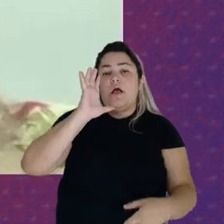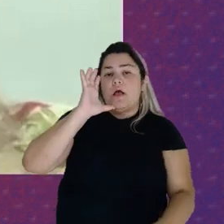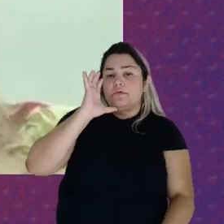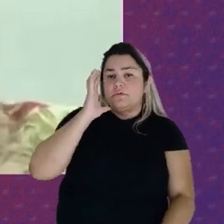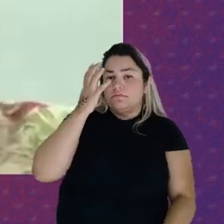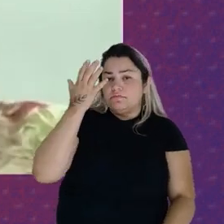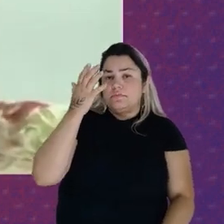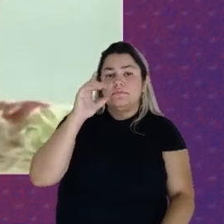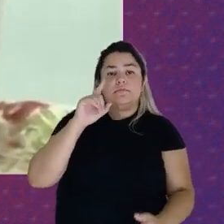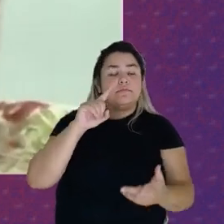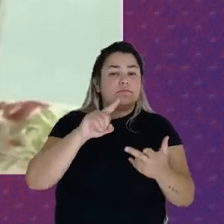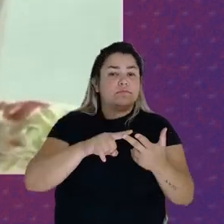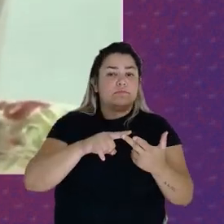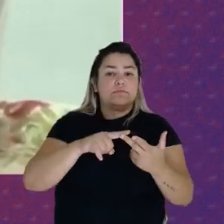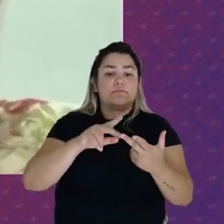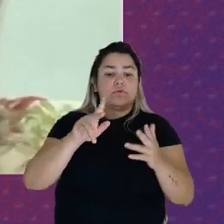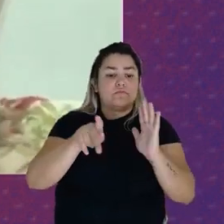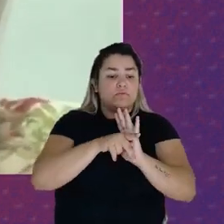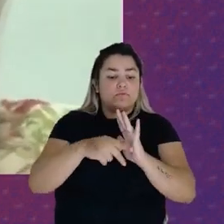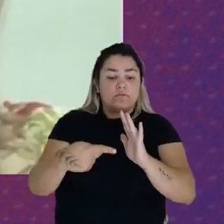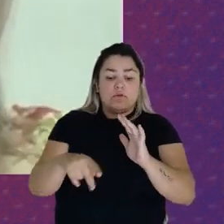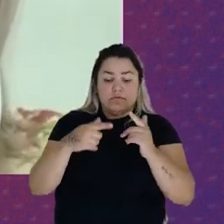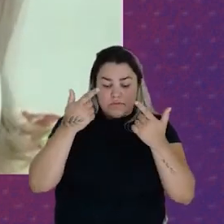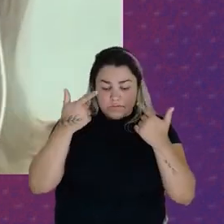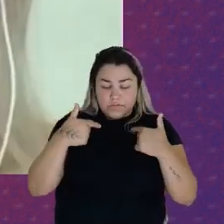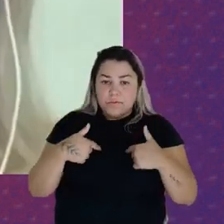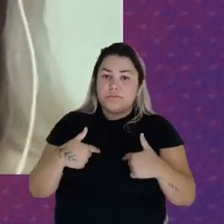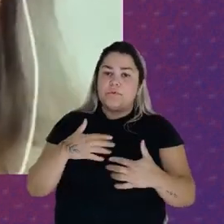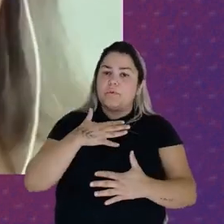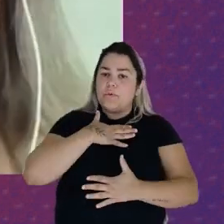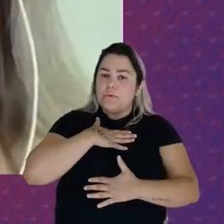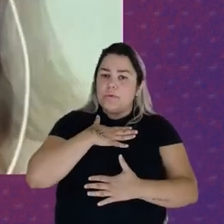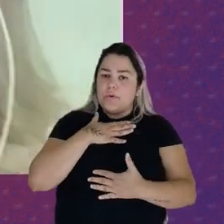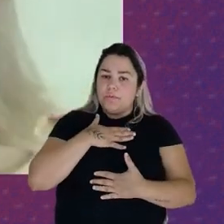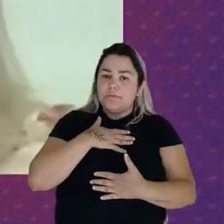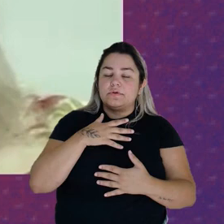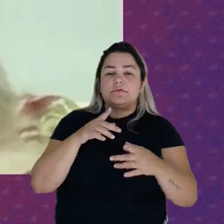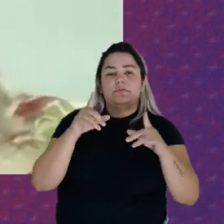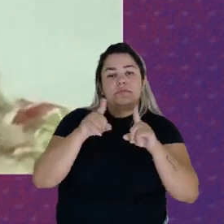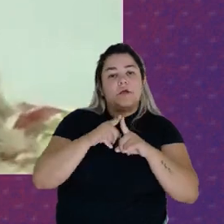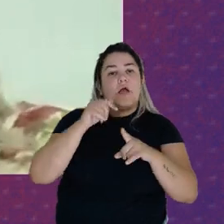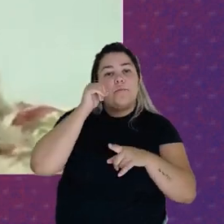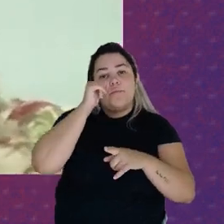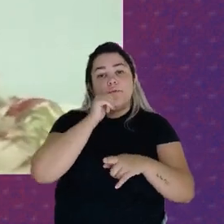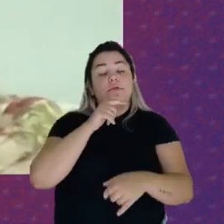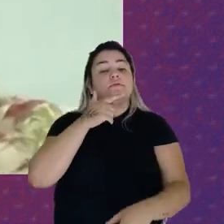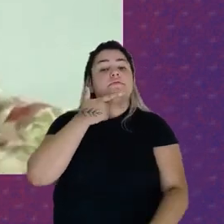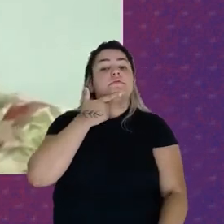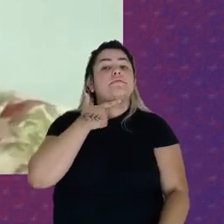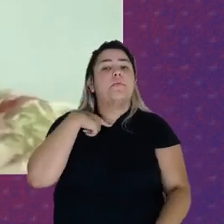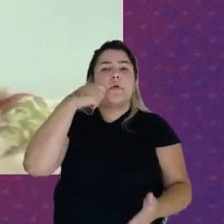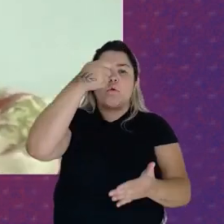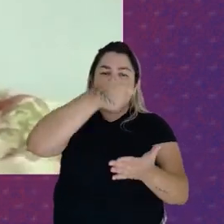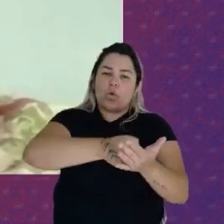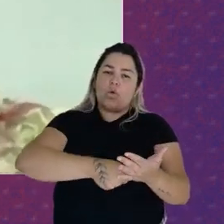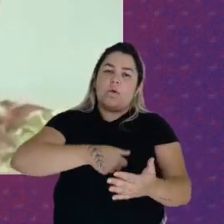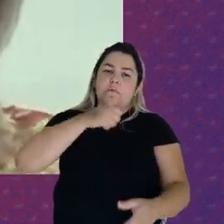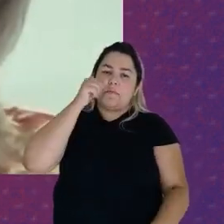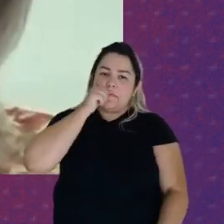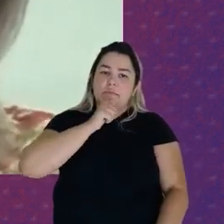a autonomia sobre o próprio corpo, do que a mulher deseja, e se cobra da mulher